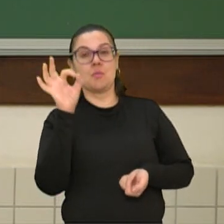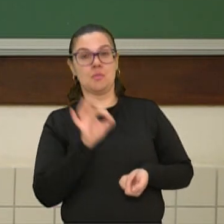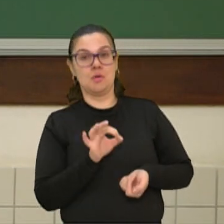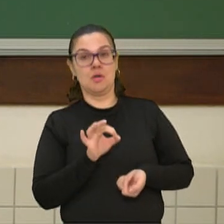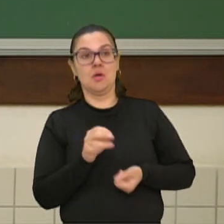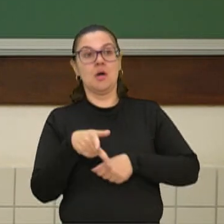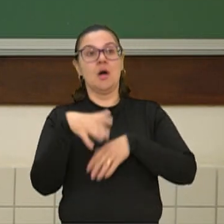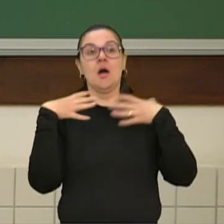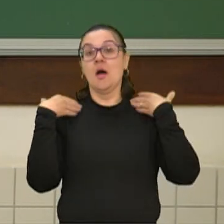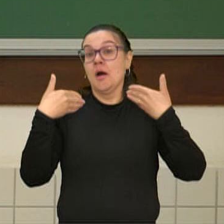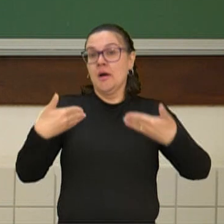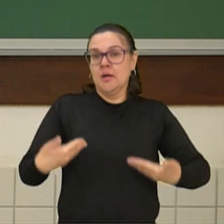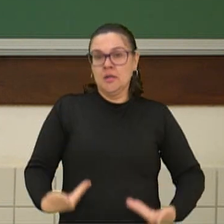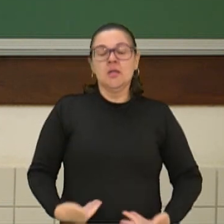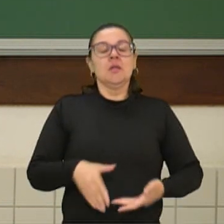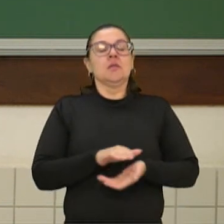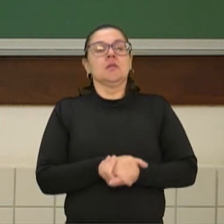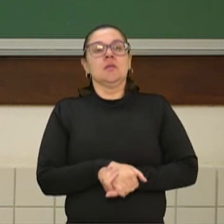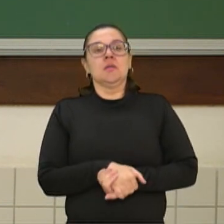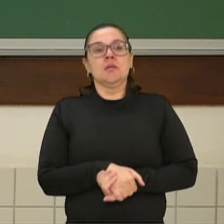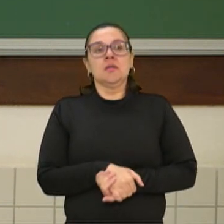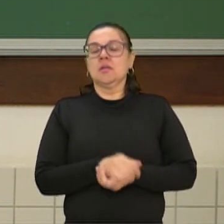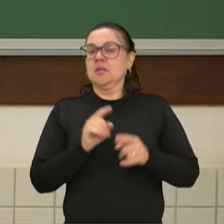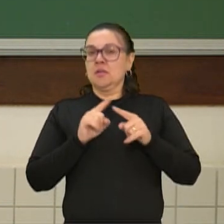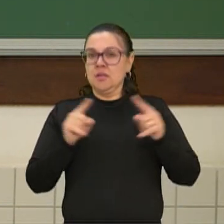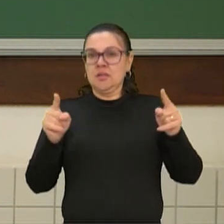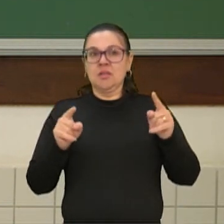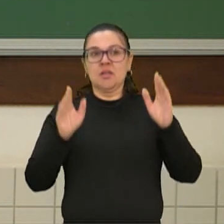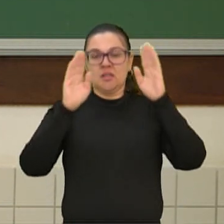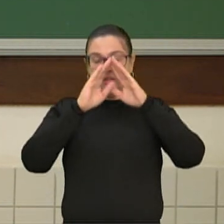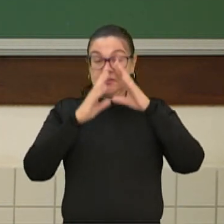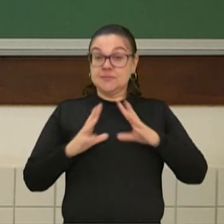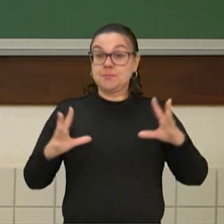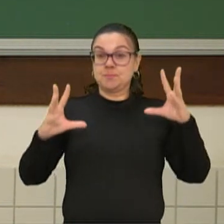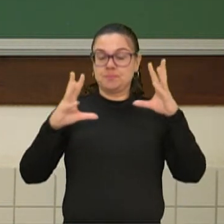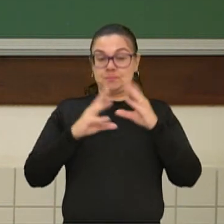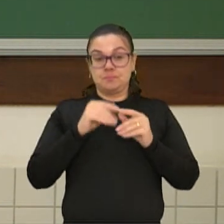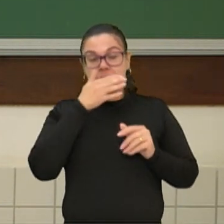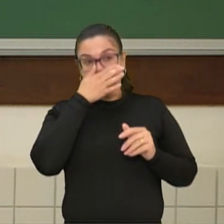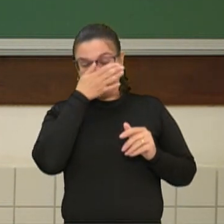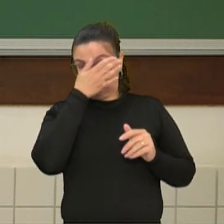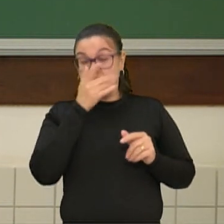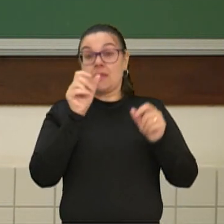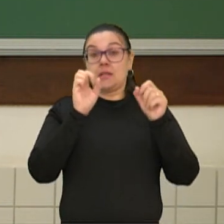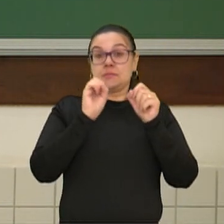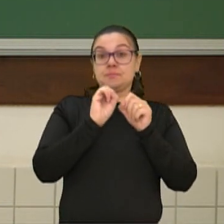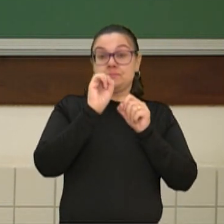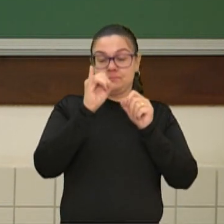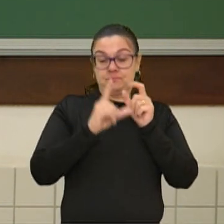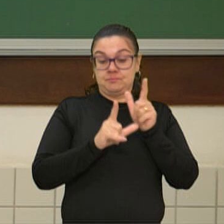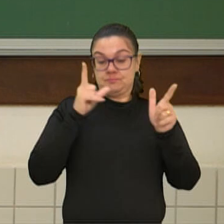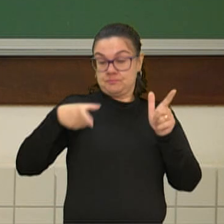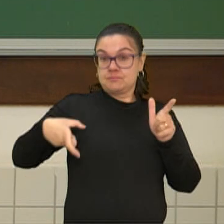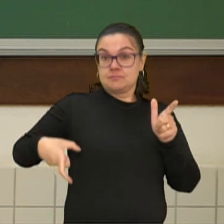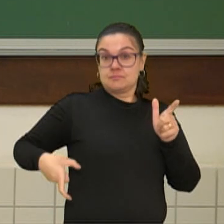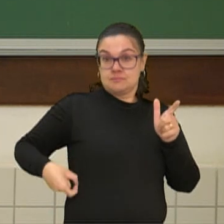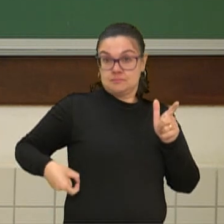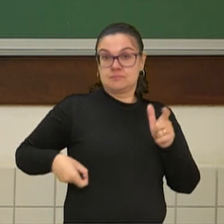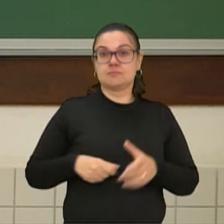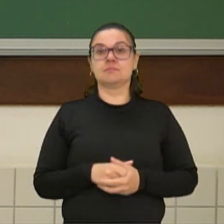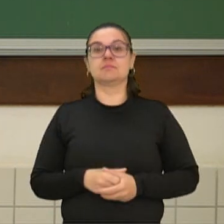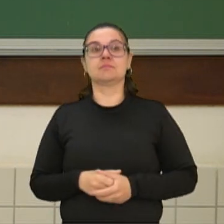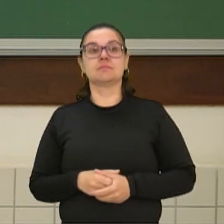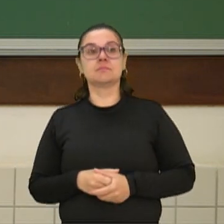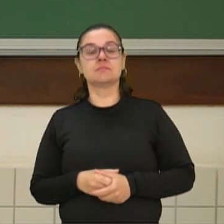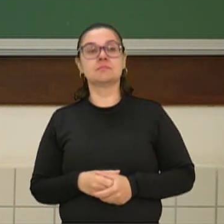gordura, o percentual seu de gordura é 20%, mas ele dá no todo. Se você faz aquele exame anterior que eu mostrei para vocês, que é